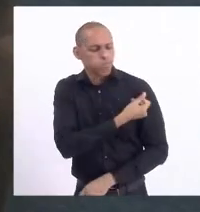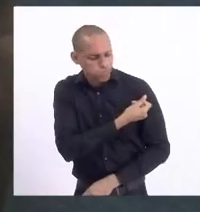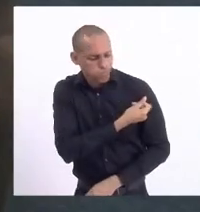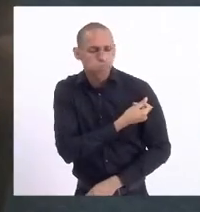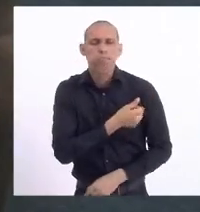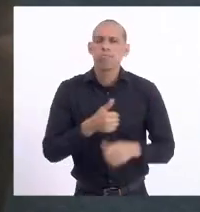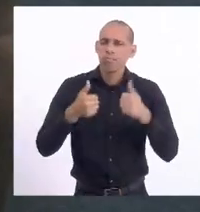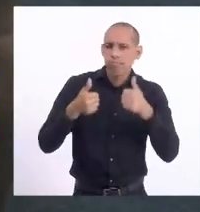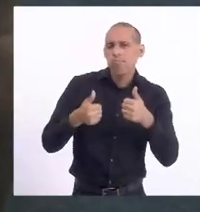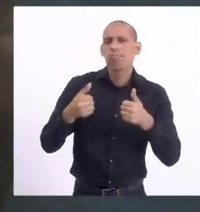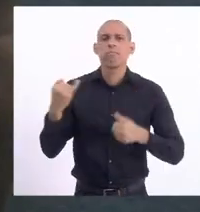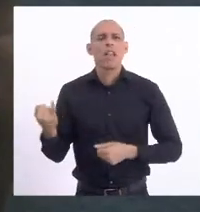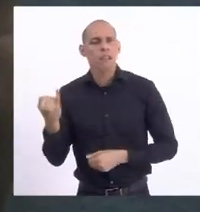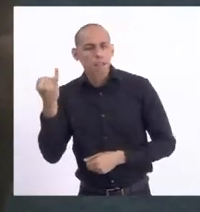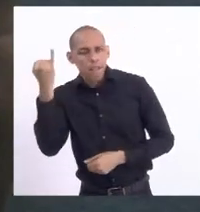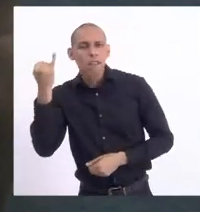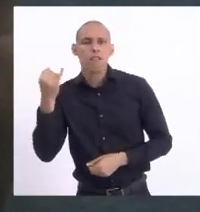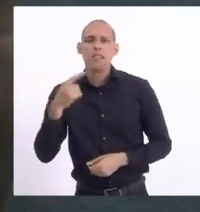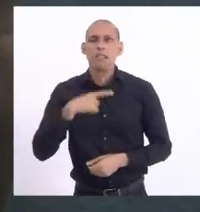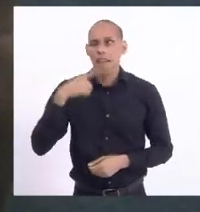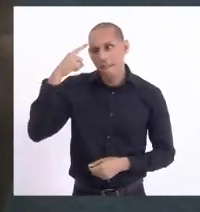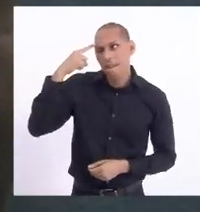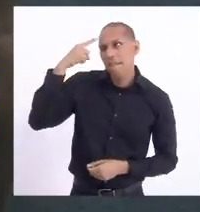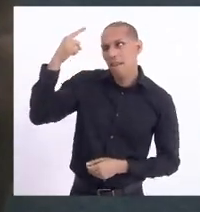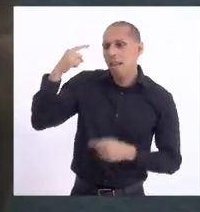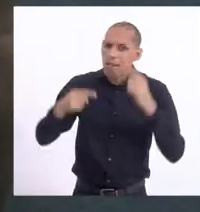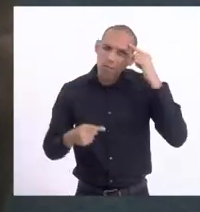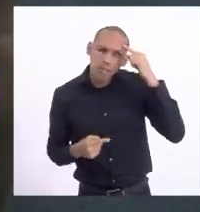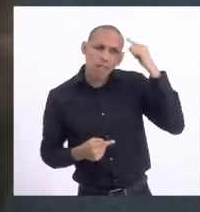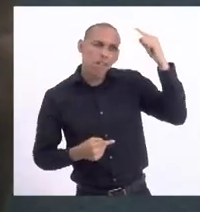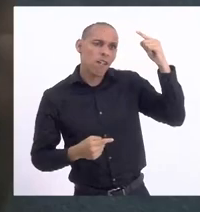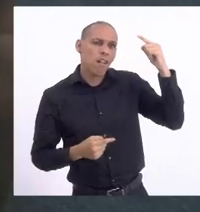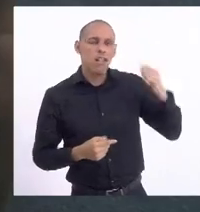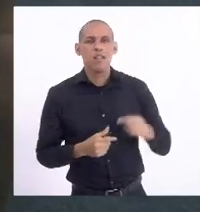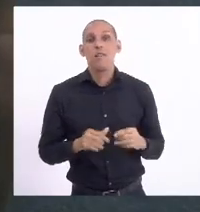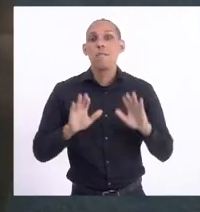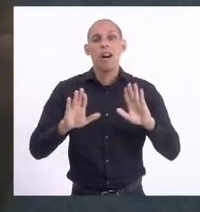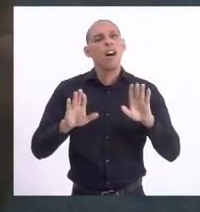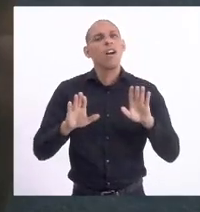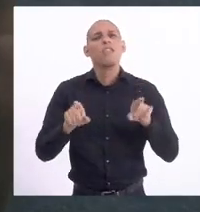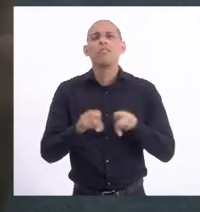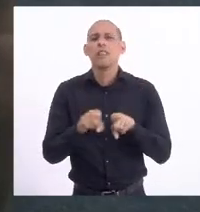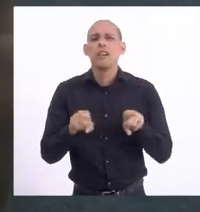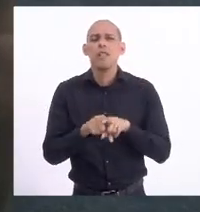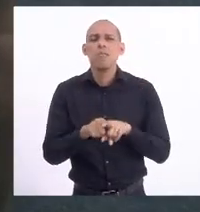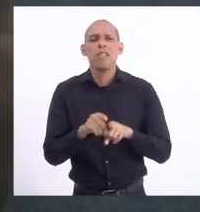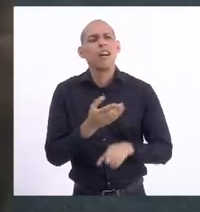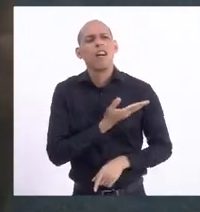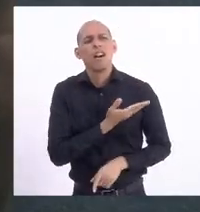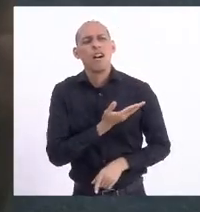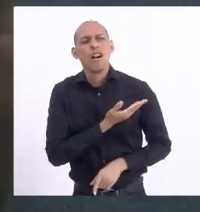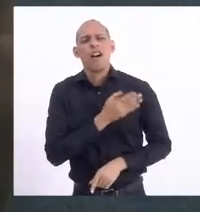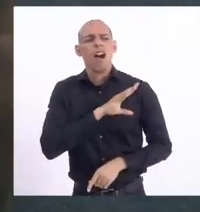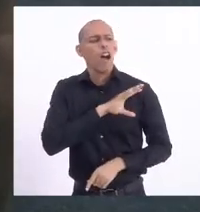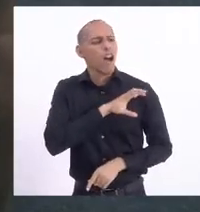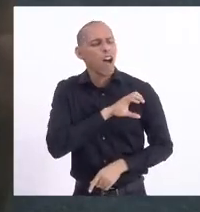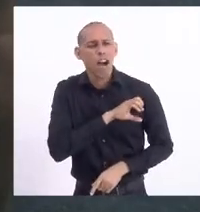é importante, tem a questão ideológica, mas tem a questão da fraternidade, do amor,